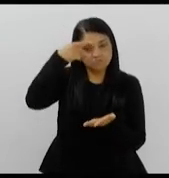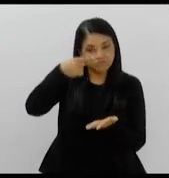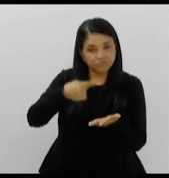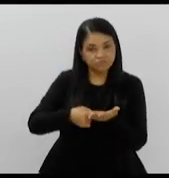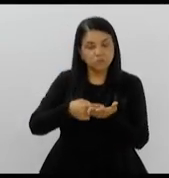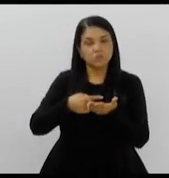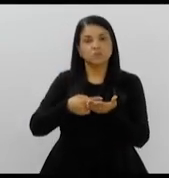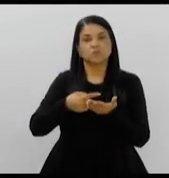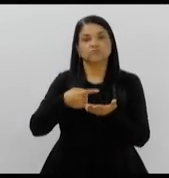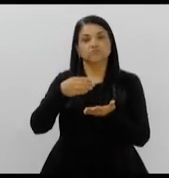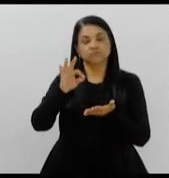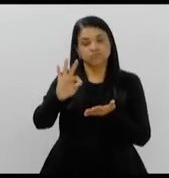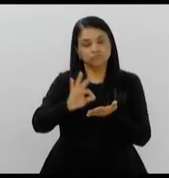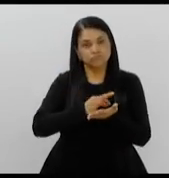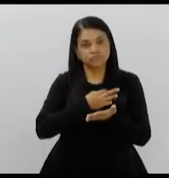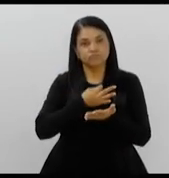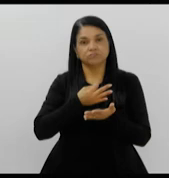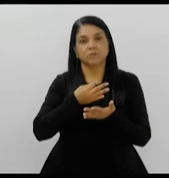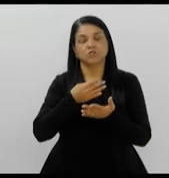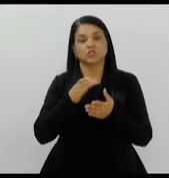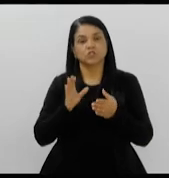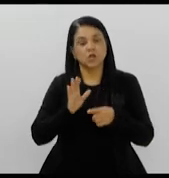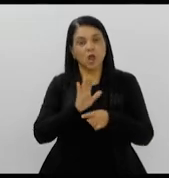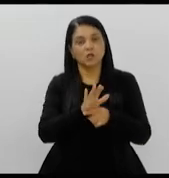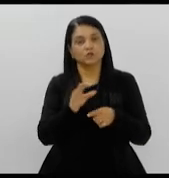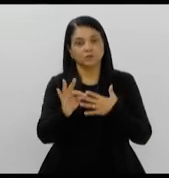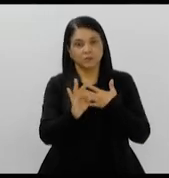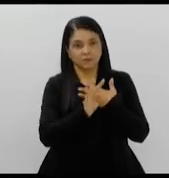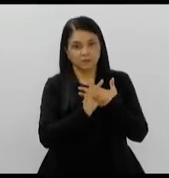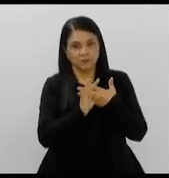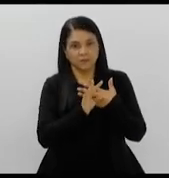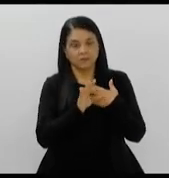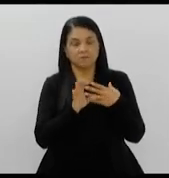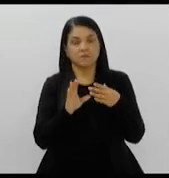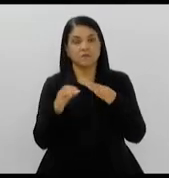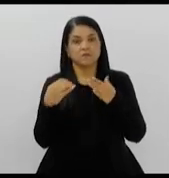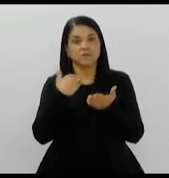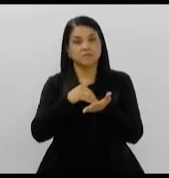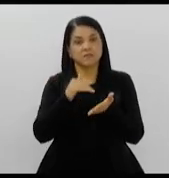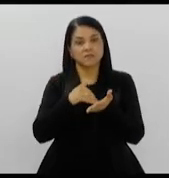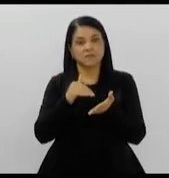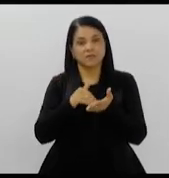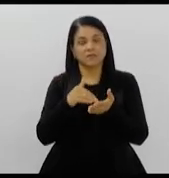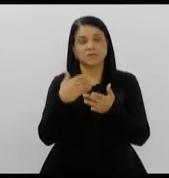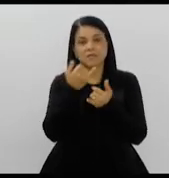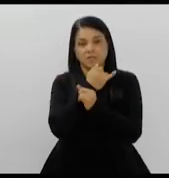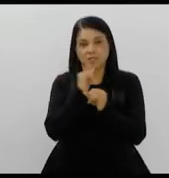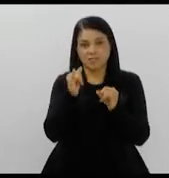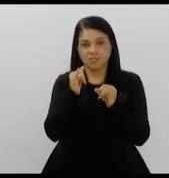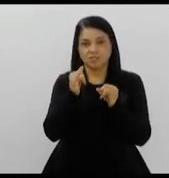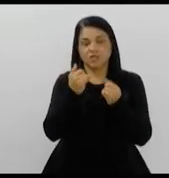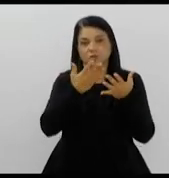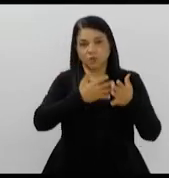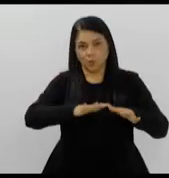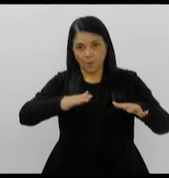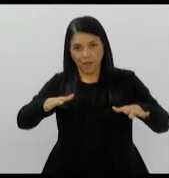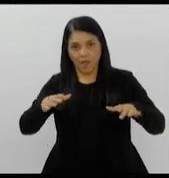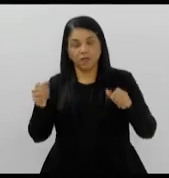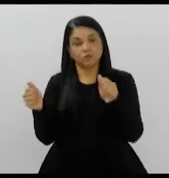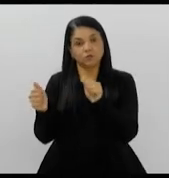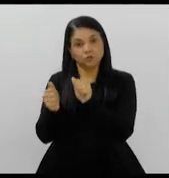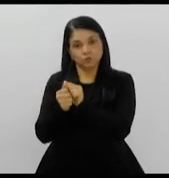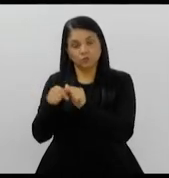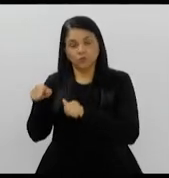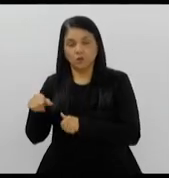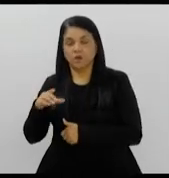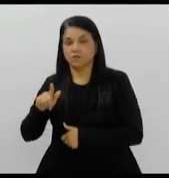de cooperação técnica entre a Secretaria de Energia e Economia do Mar e a GENERSA, com o intuito